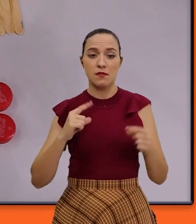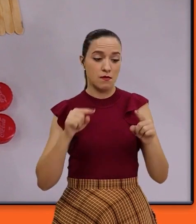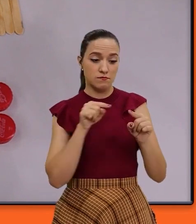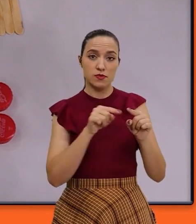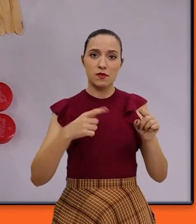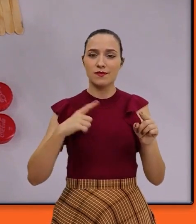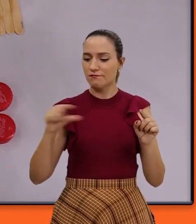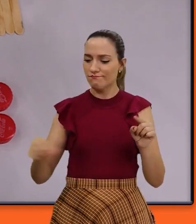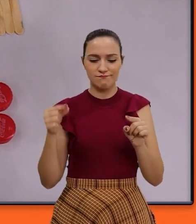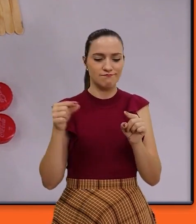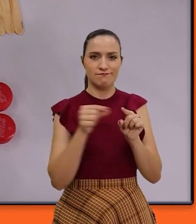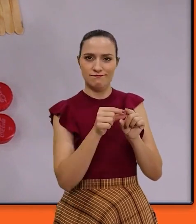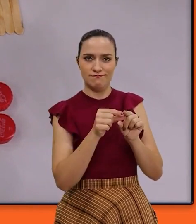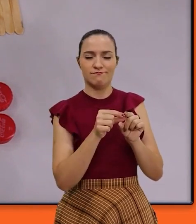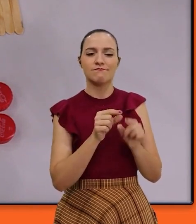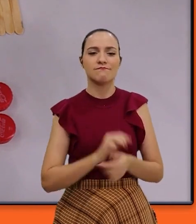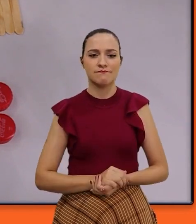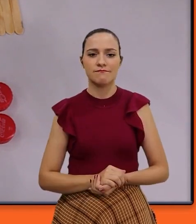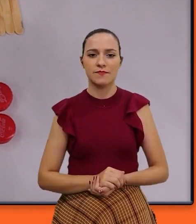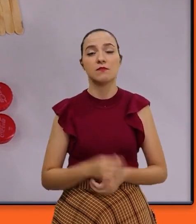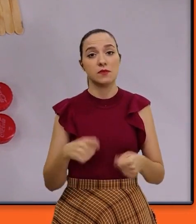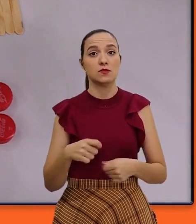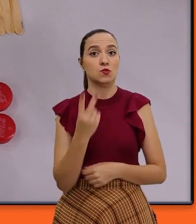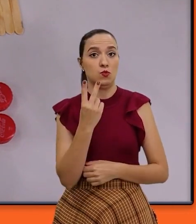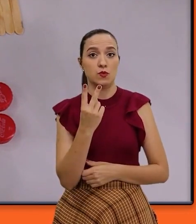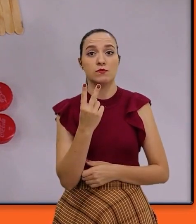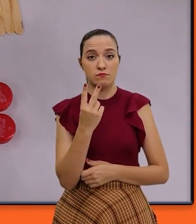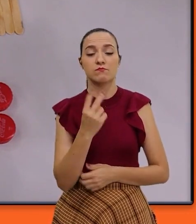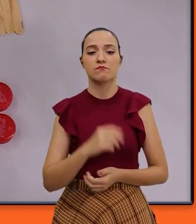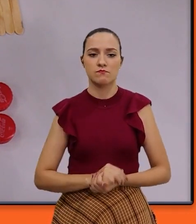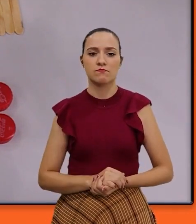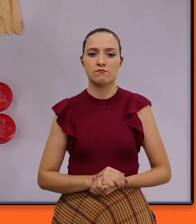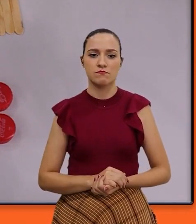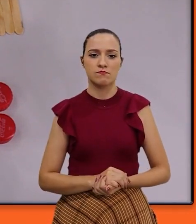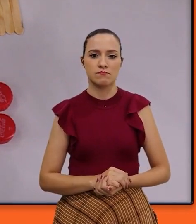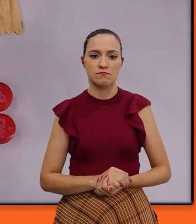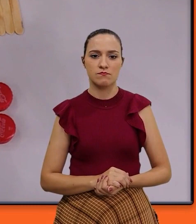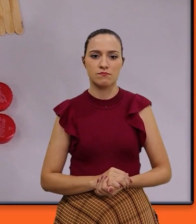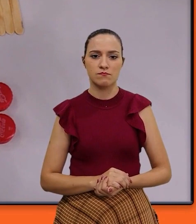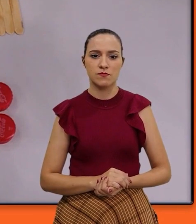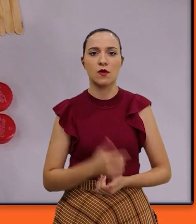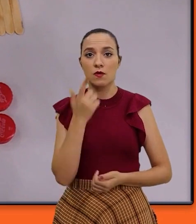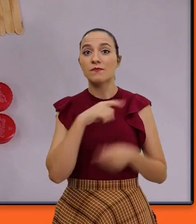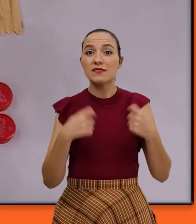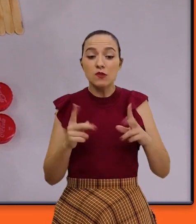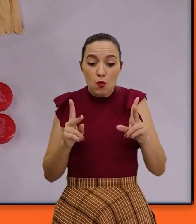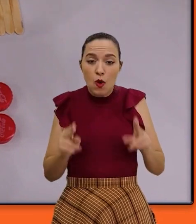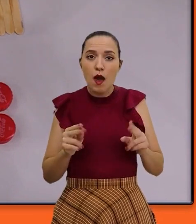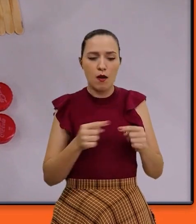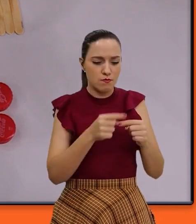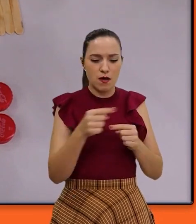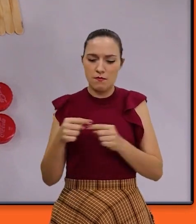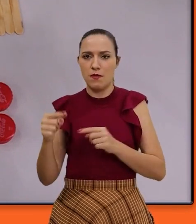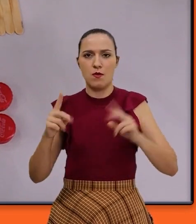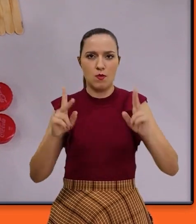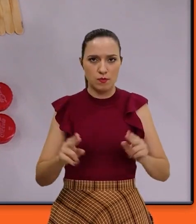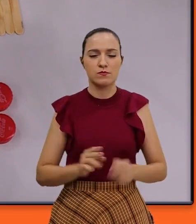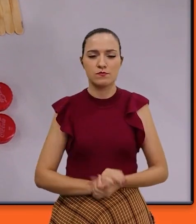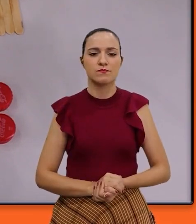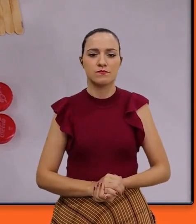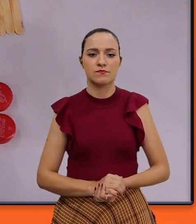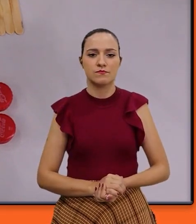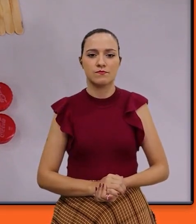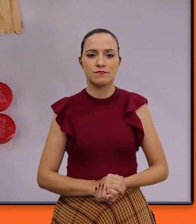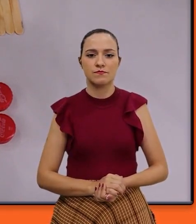aqui. Precisamos de dois deles. Eu vou usar esse aqui como medida para ficar igual. E